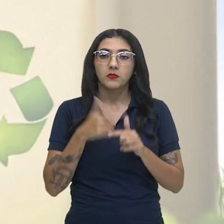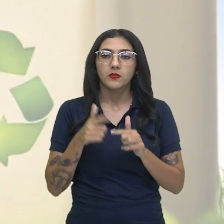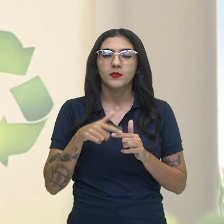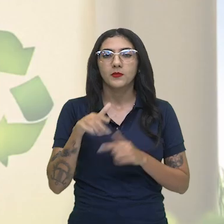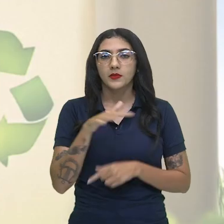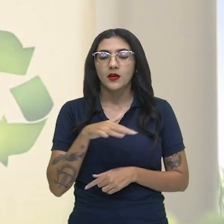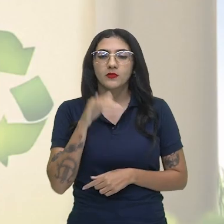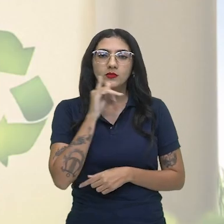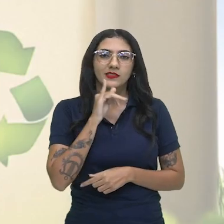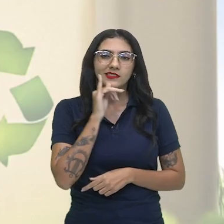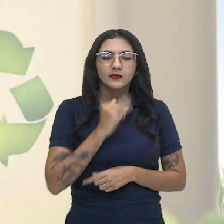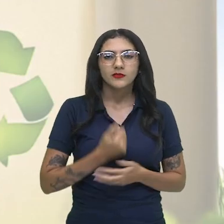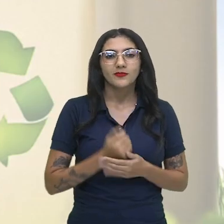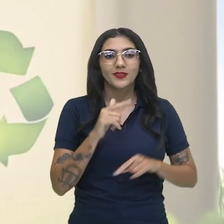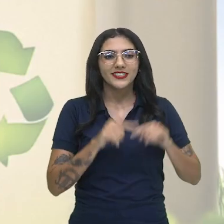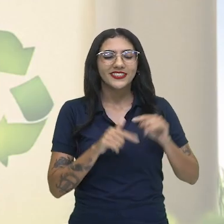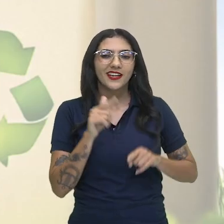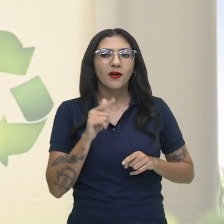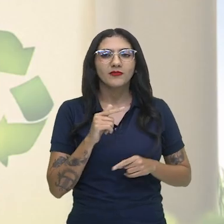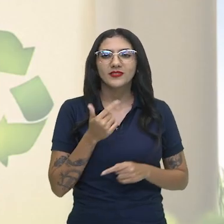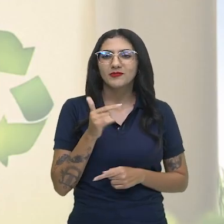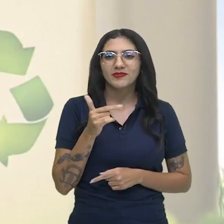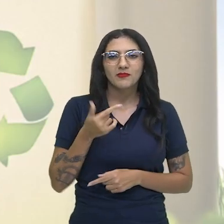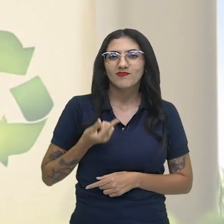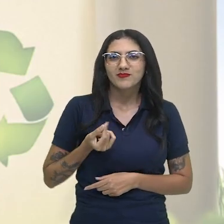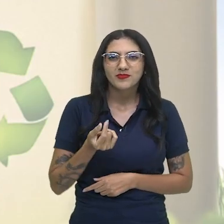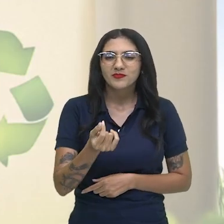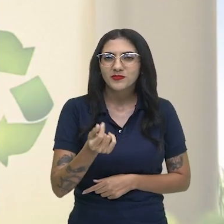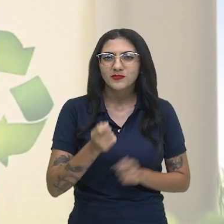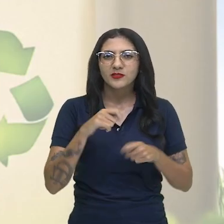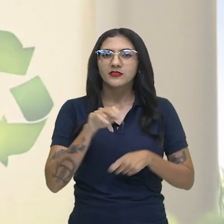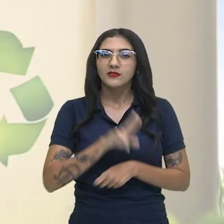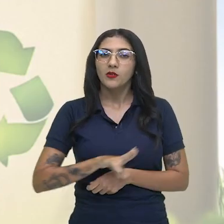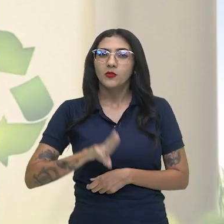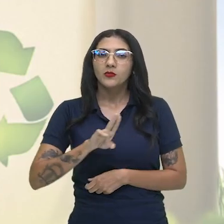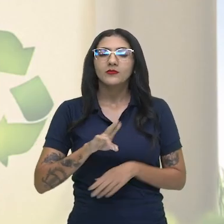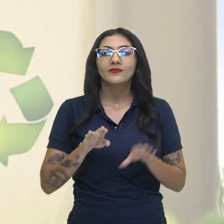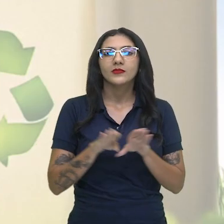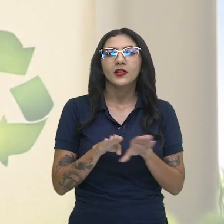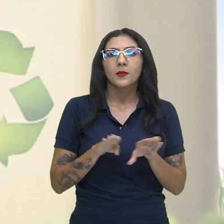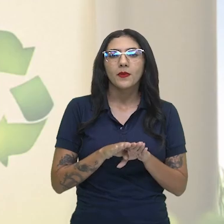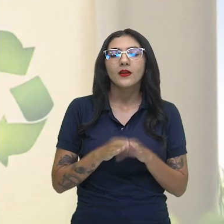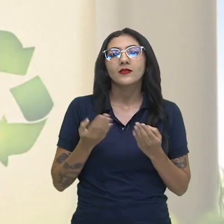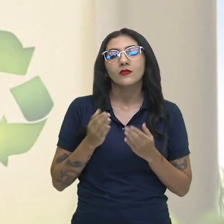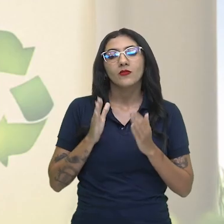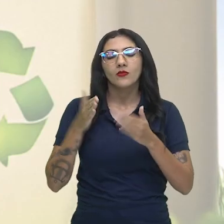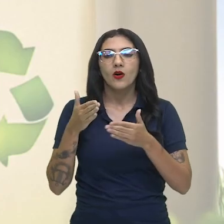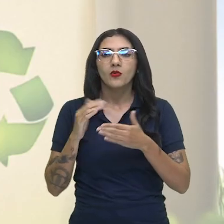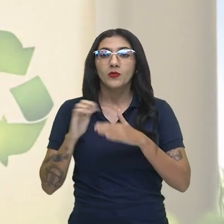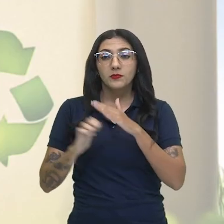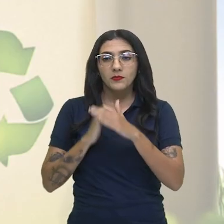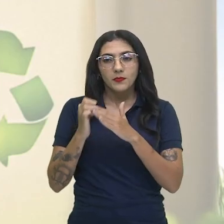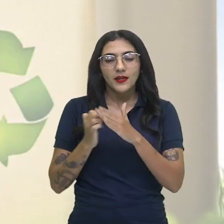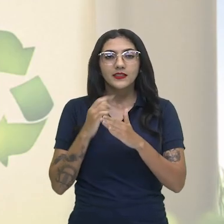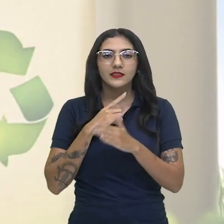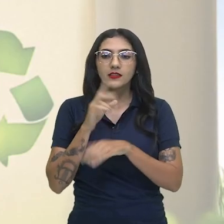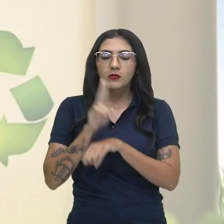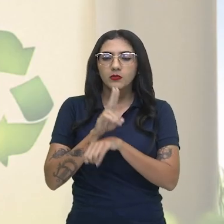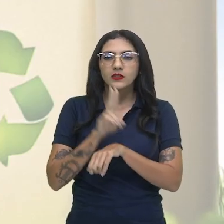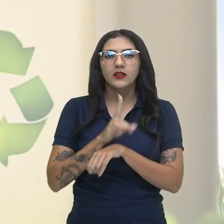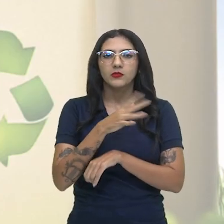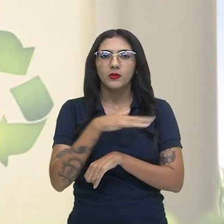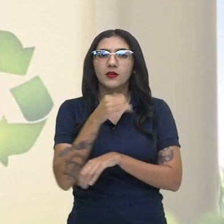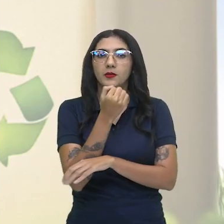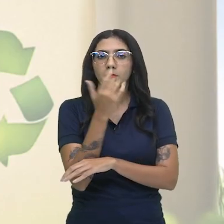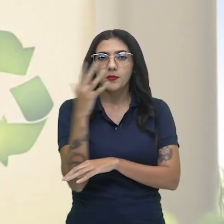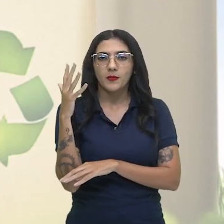como objetos pouco duráveis. E, além do mais, se refere a priorizar compras de empresas que têm zelo ao meio ambiente. E, ao